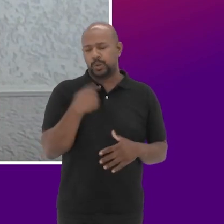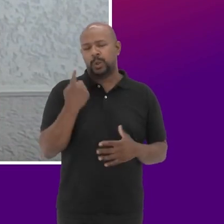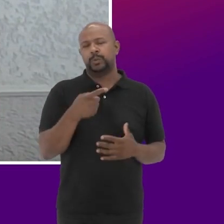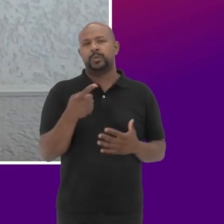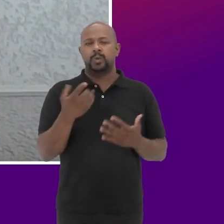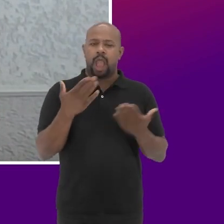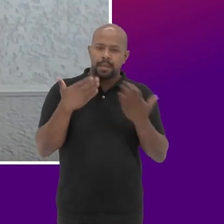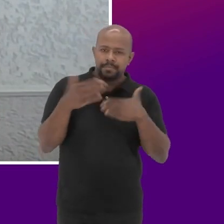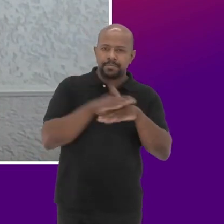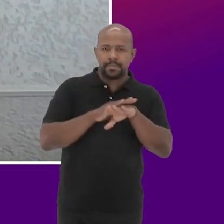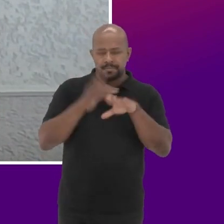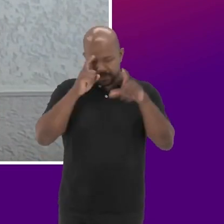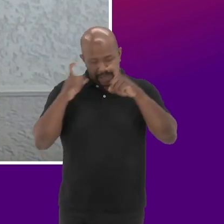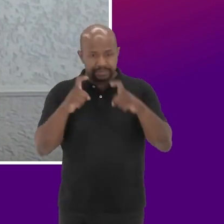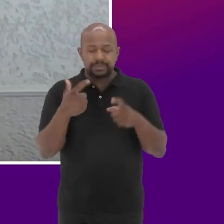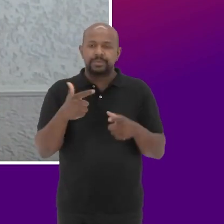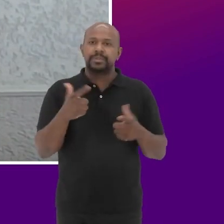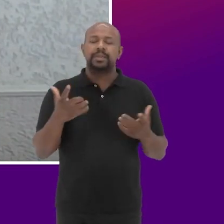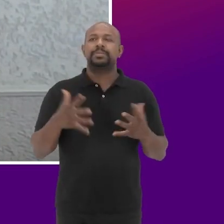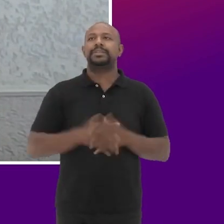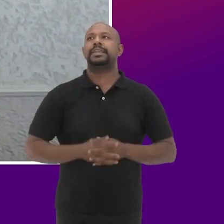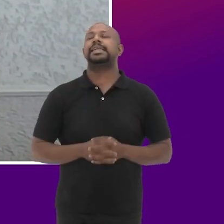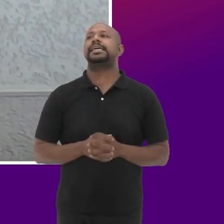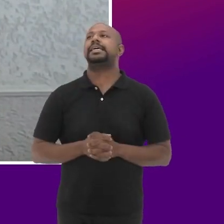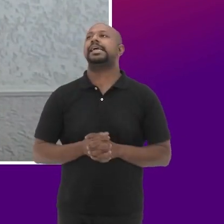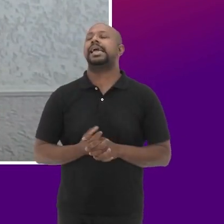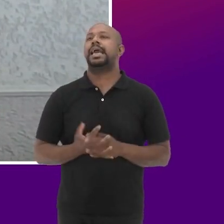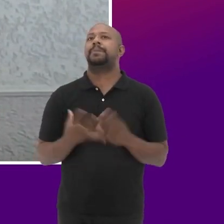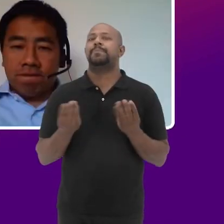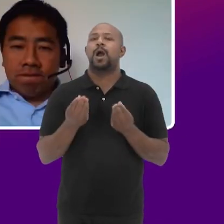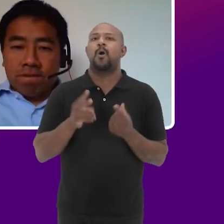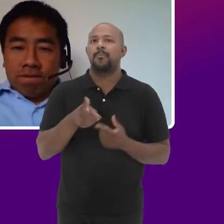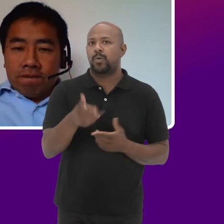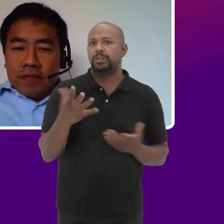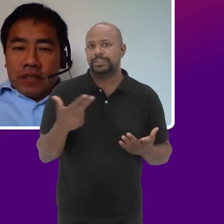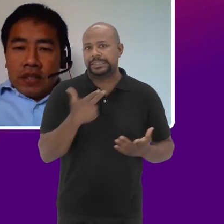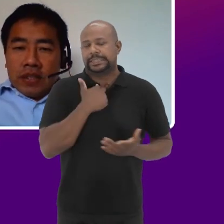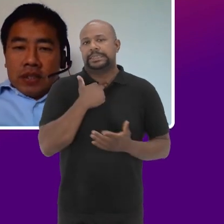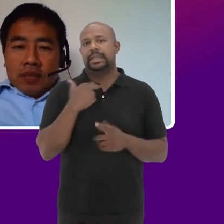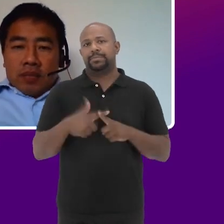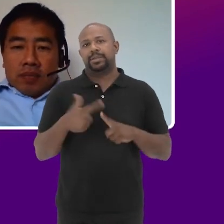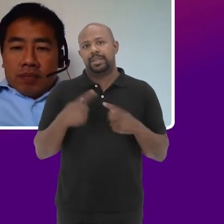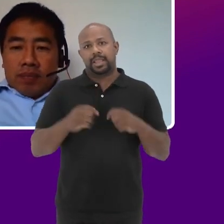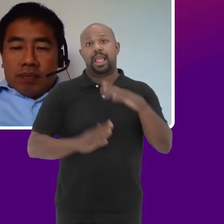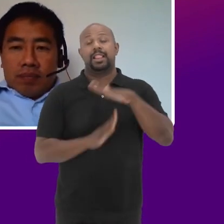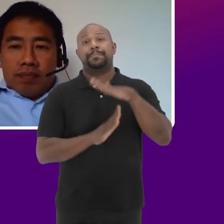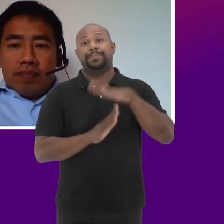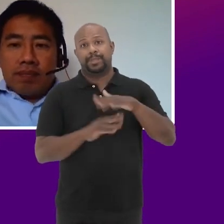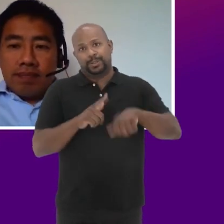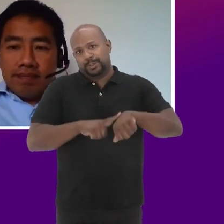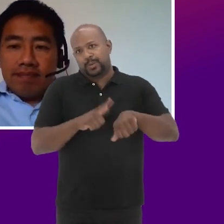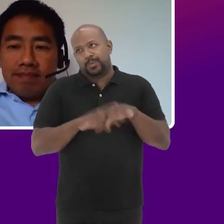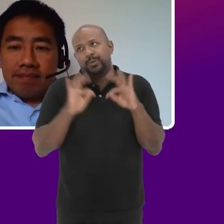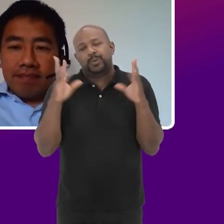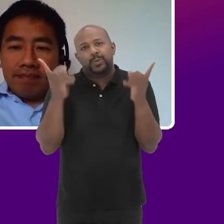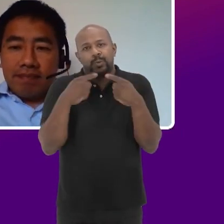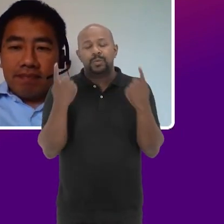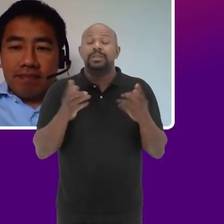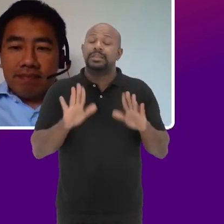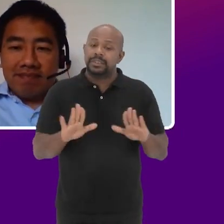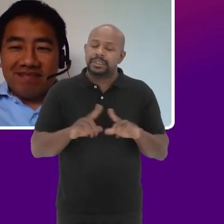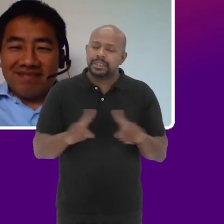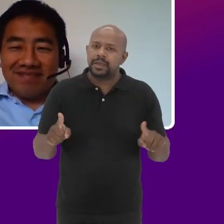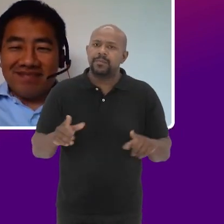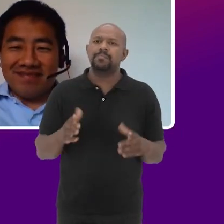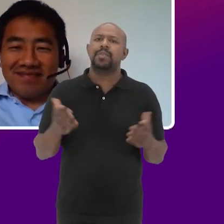final do nosso painel, nós não temos mais como continuar, né? Porque a gente tem um limite, né? Como tudo, né?